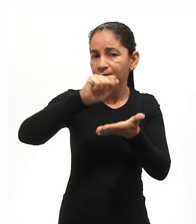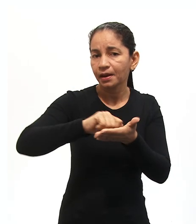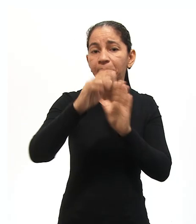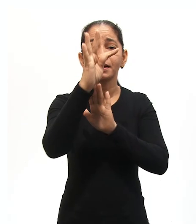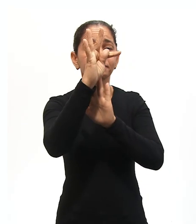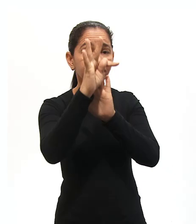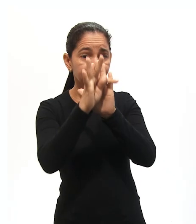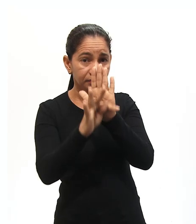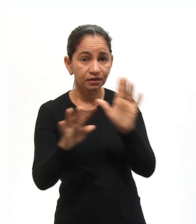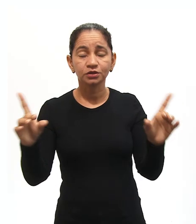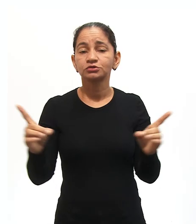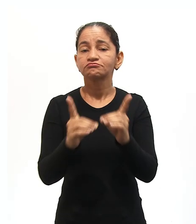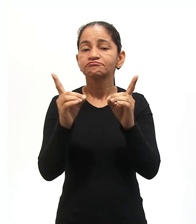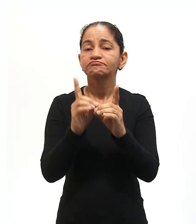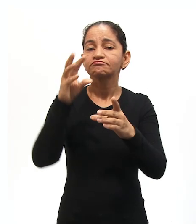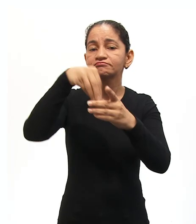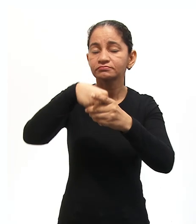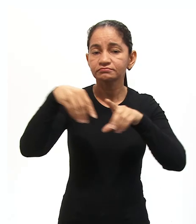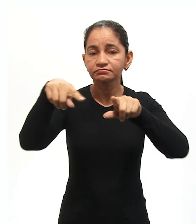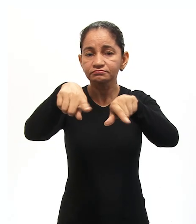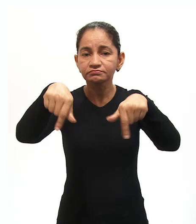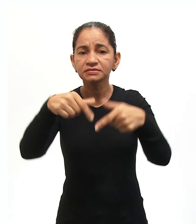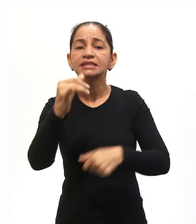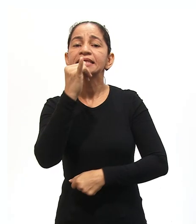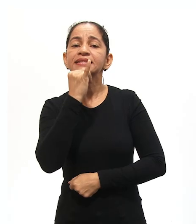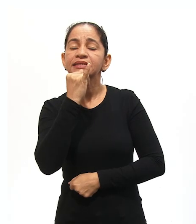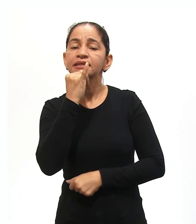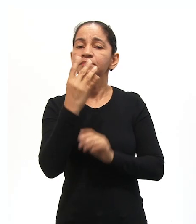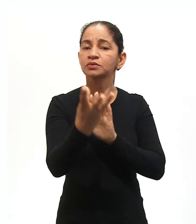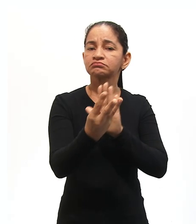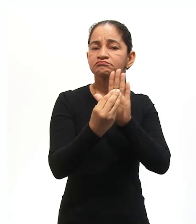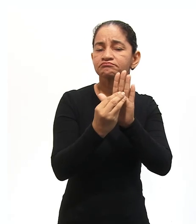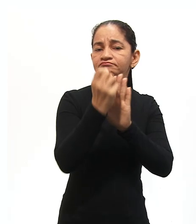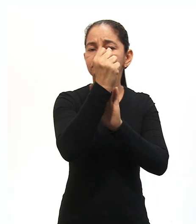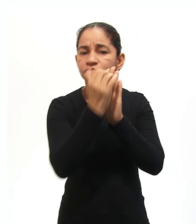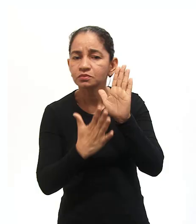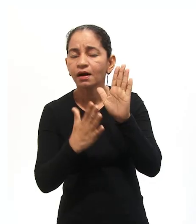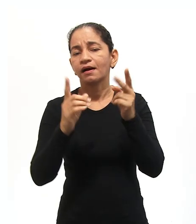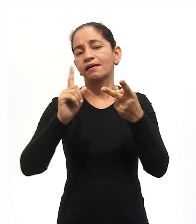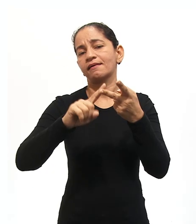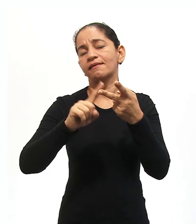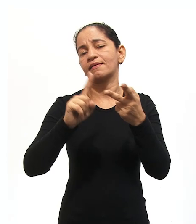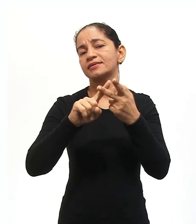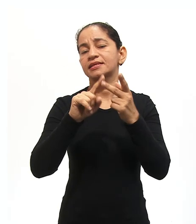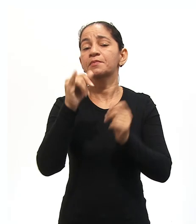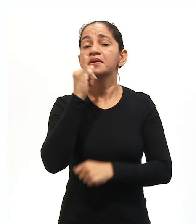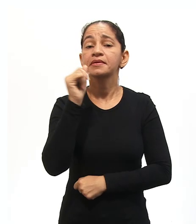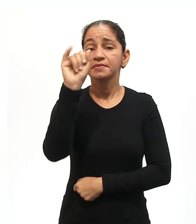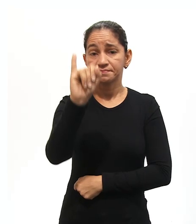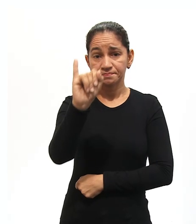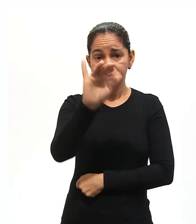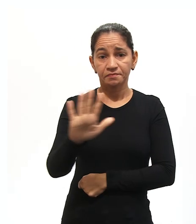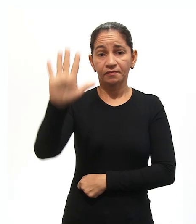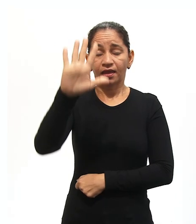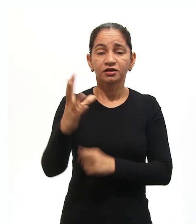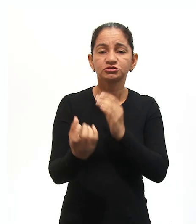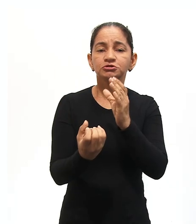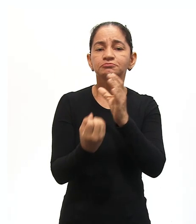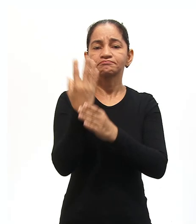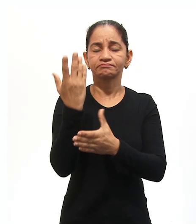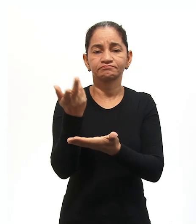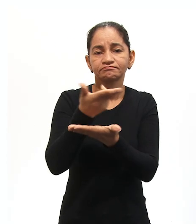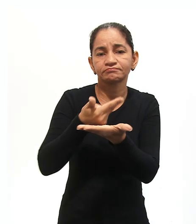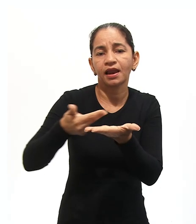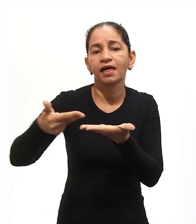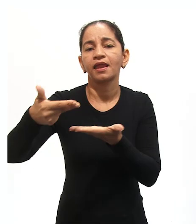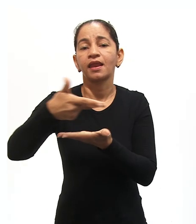textos didáticos, sejam eles exemplos, exercícios, casos, imagens, esquemas, gráficos.